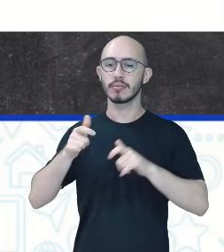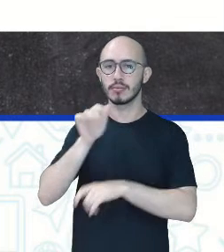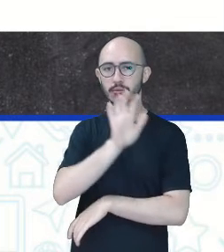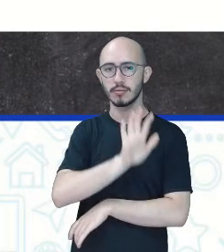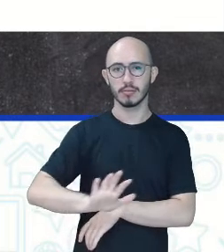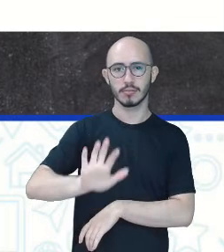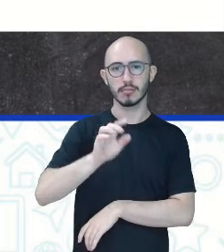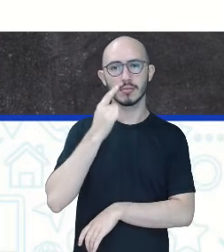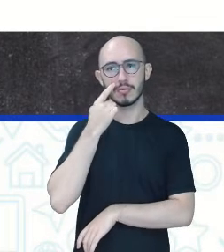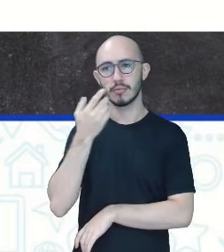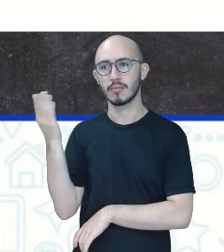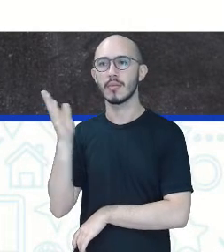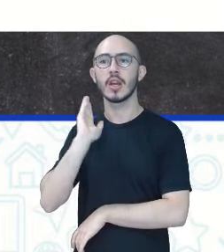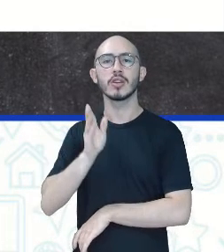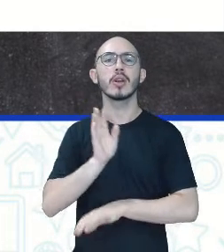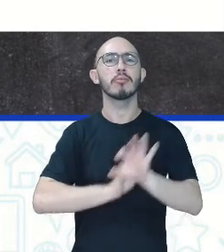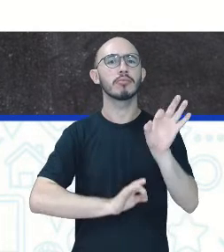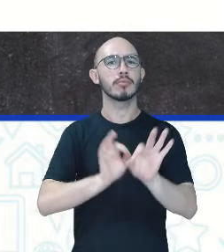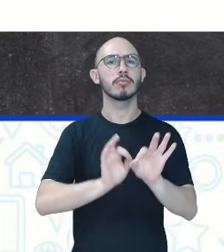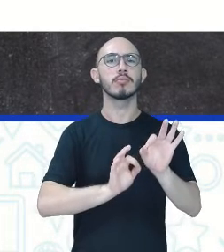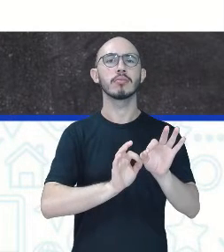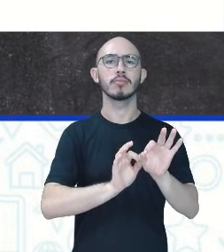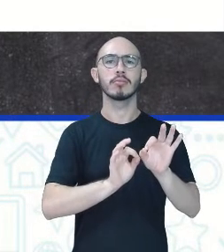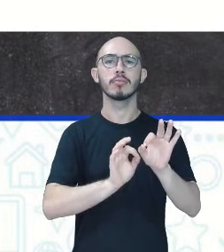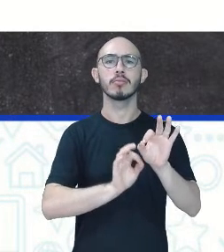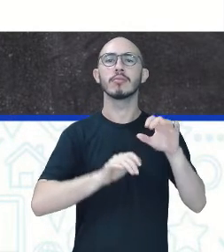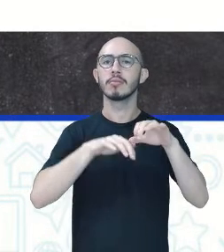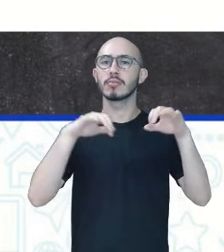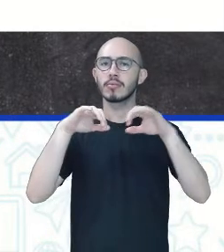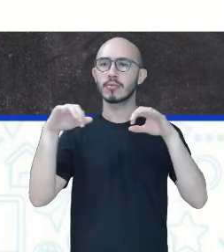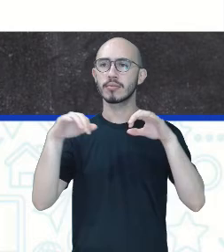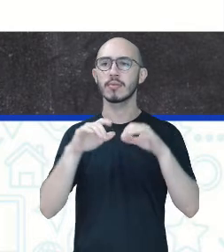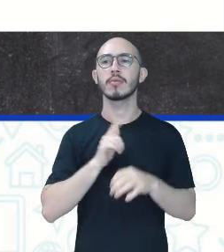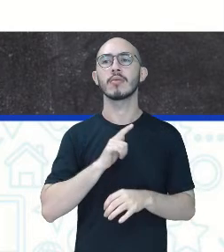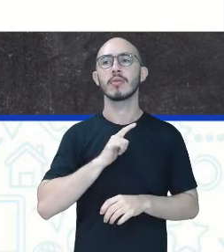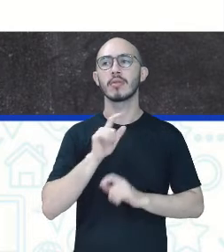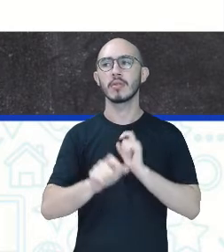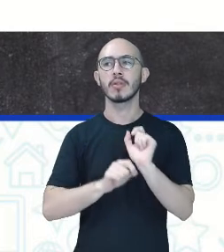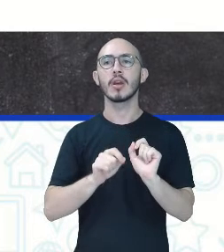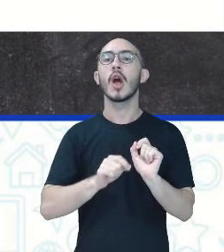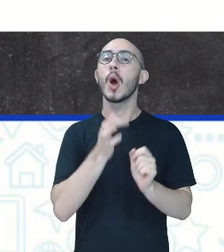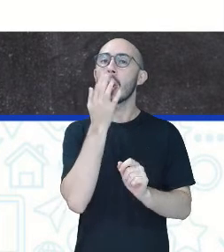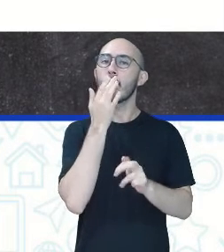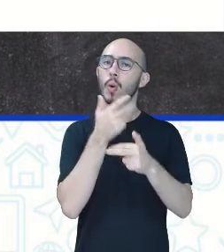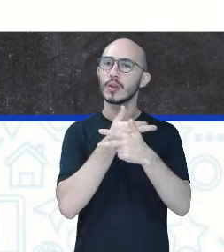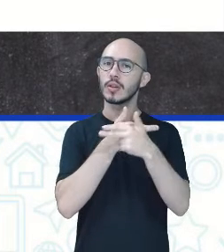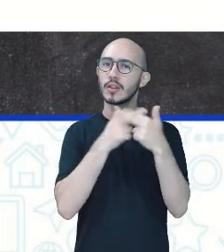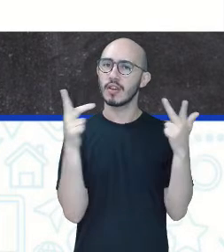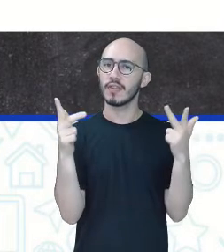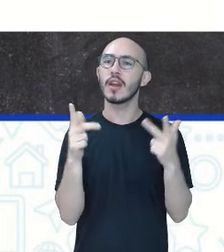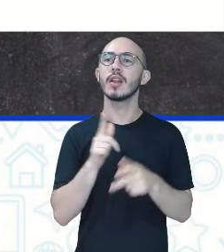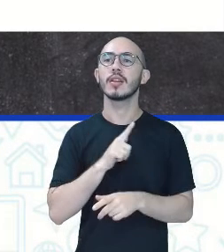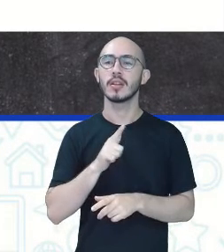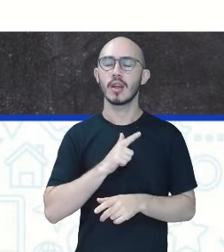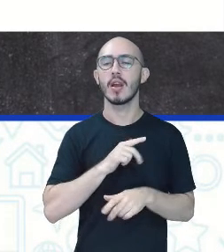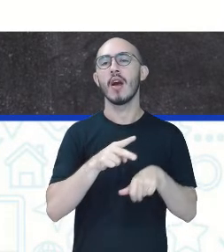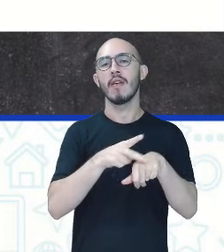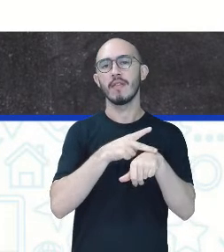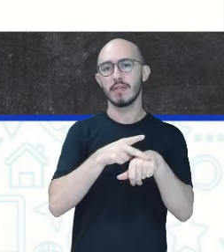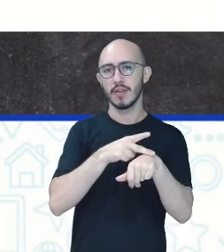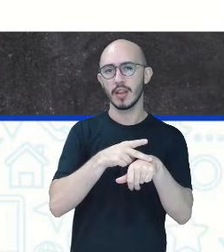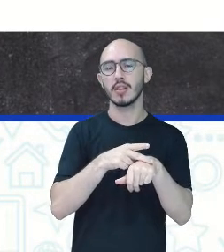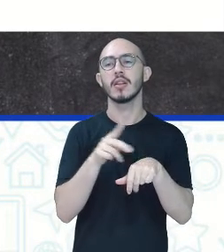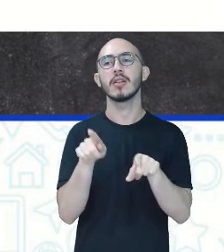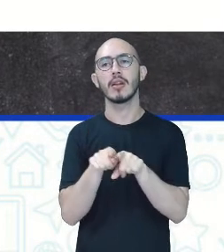certo? Que já está separadazinha, bem bonitinha aí. Eu tenho uma região, ainda pintei, não foi? Tem uma região aí verde, temos